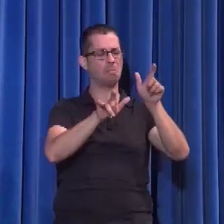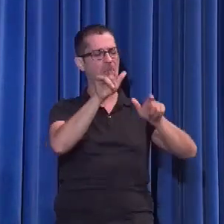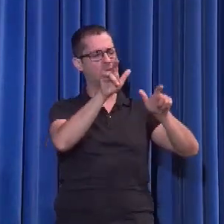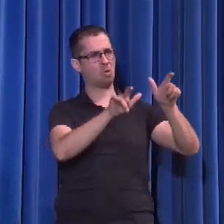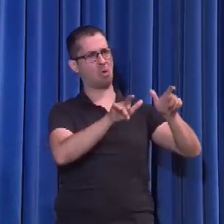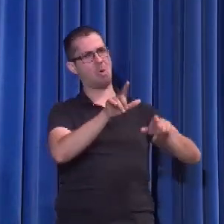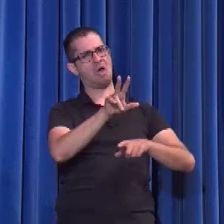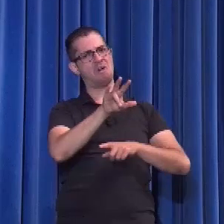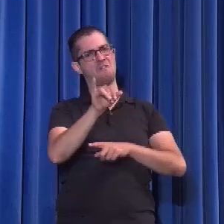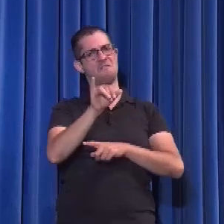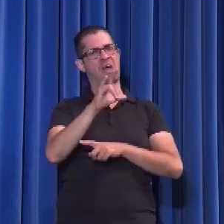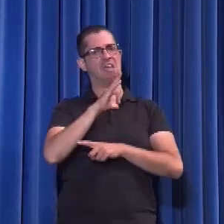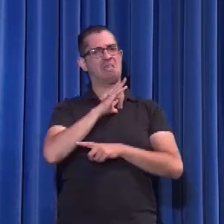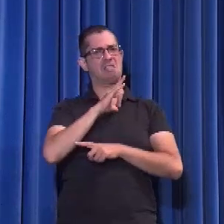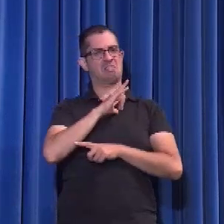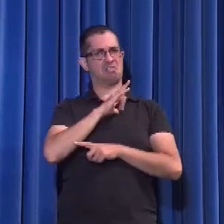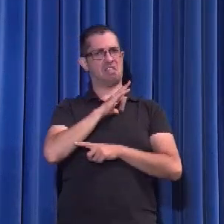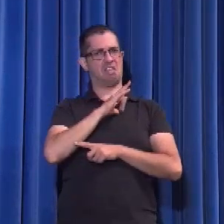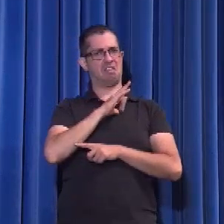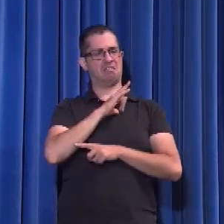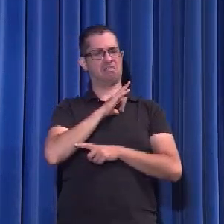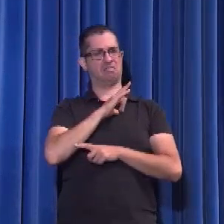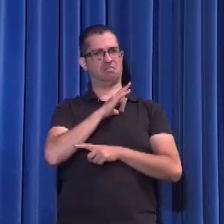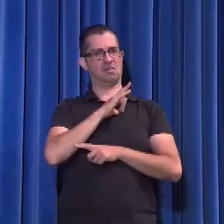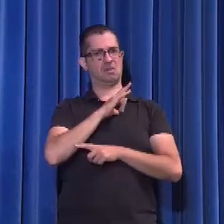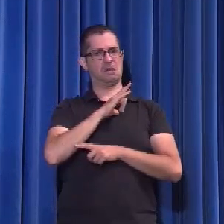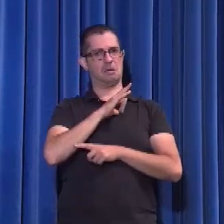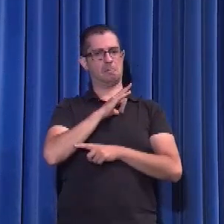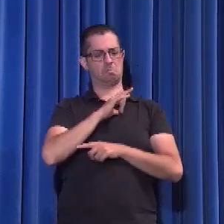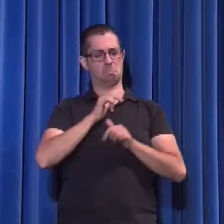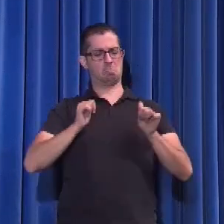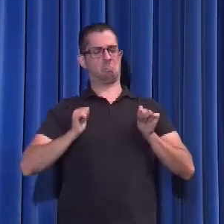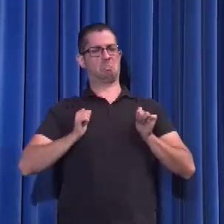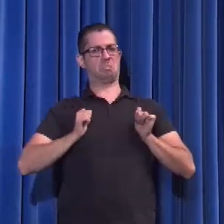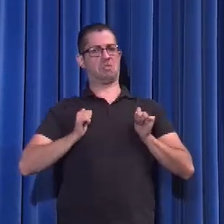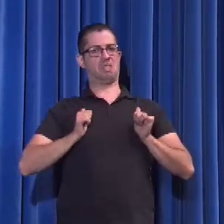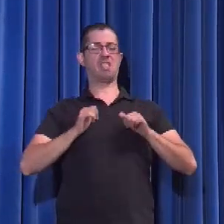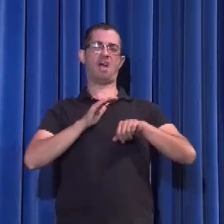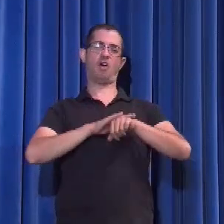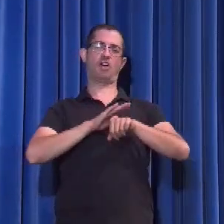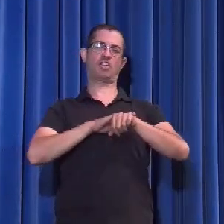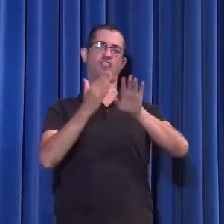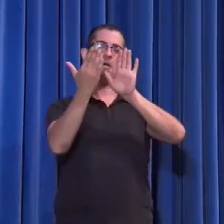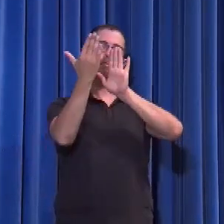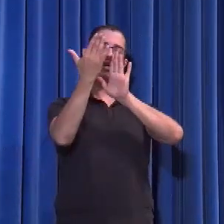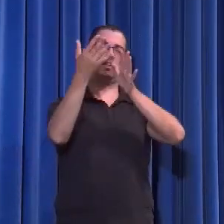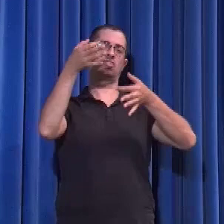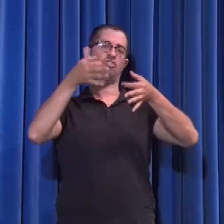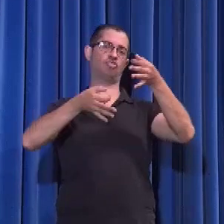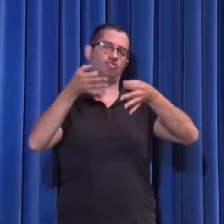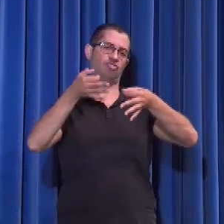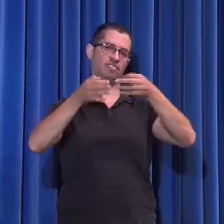passará impune diante do tribunal de Deus. Todos nós